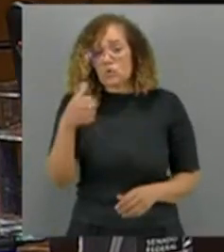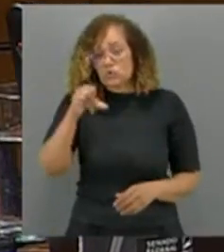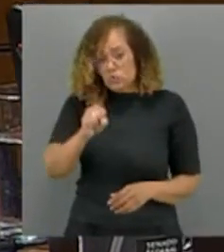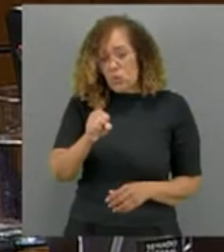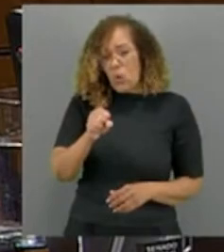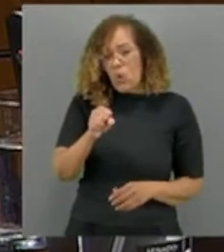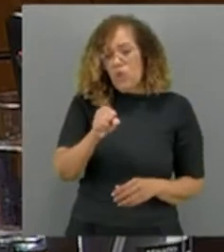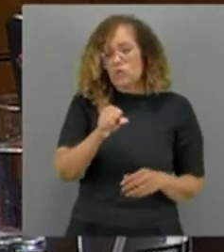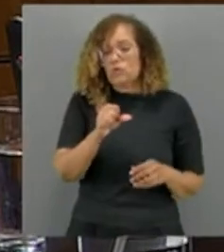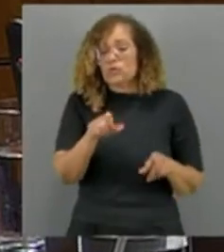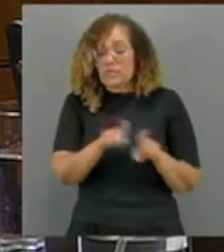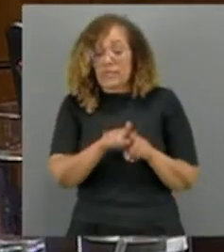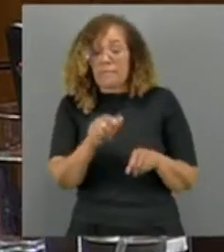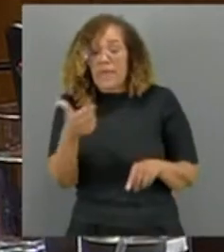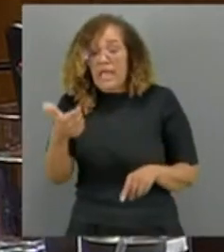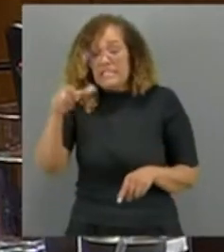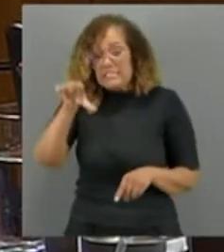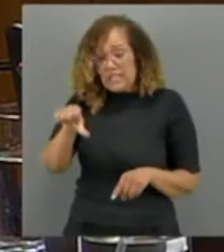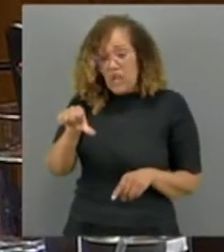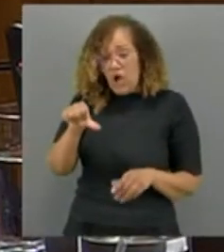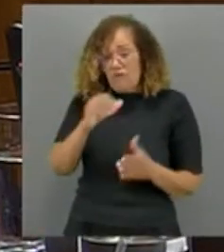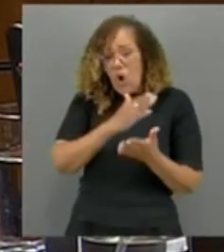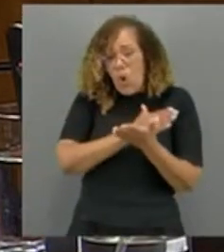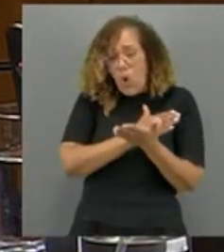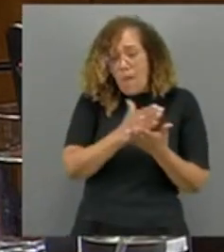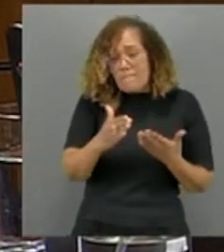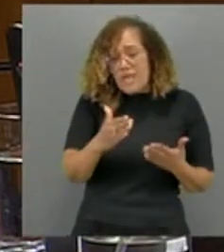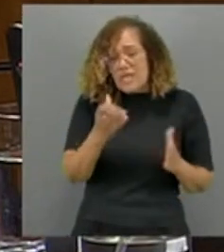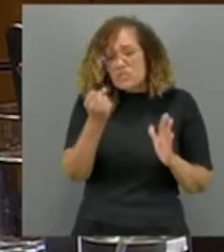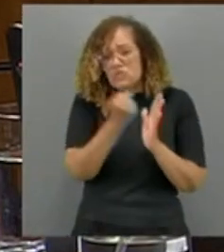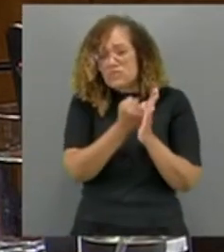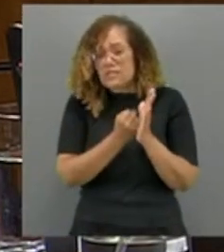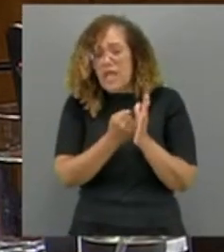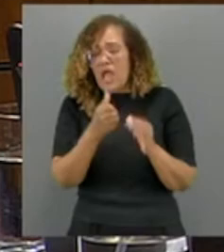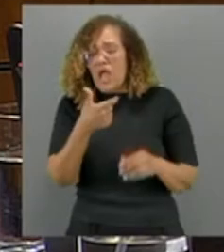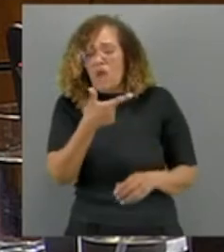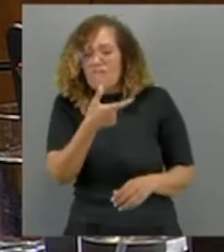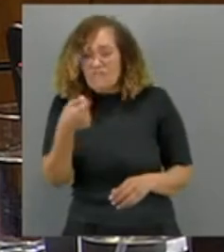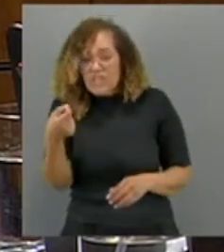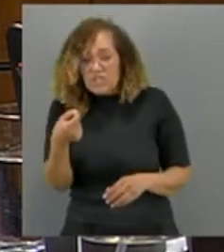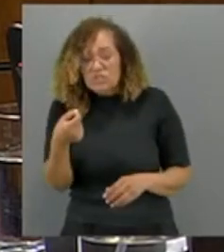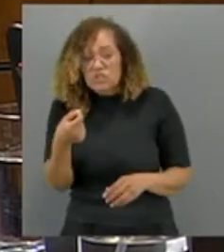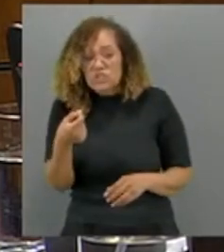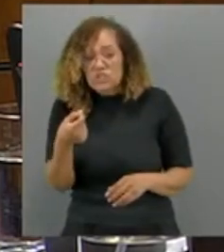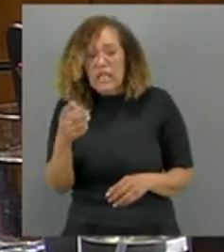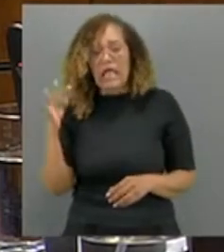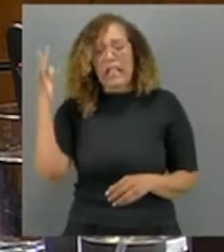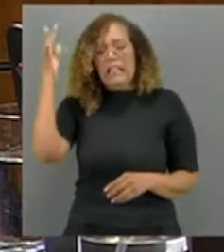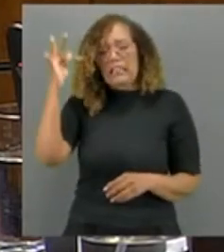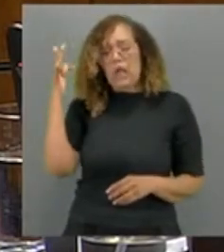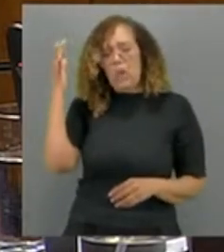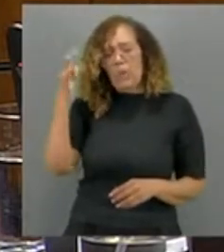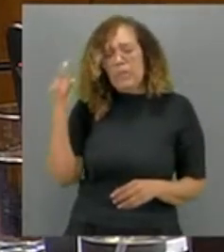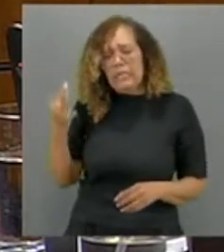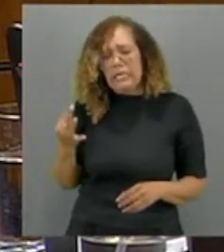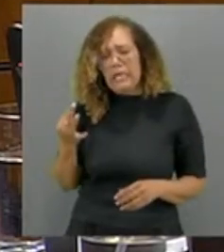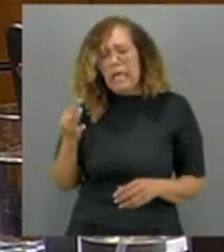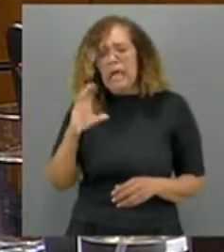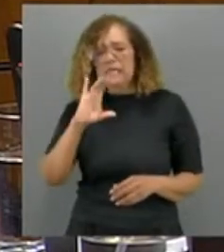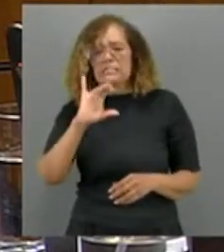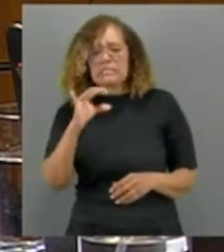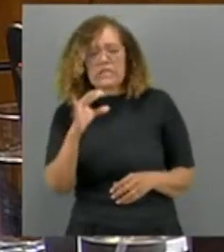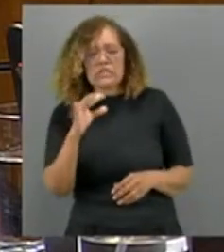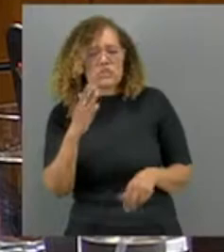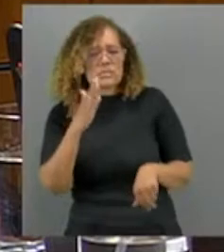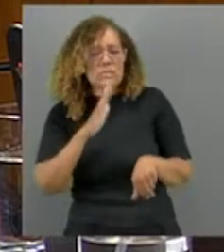XIX e o princípio do século XX, as teorias que foram colocadas pelos cientistas da